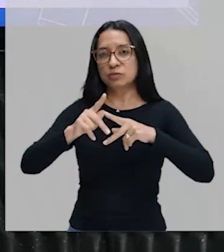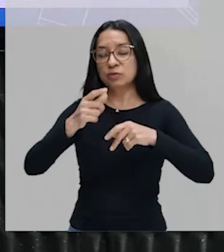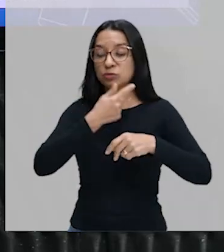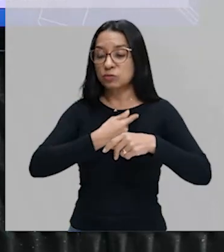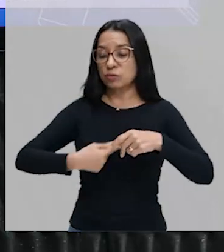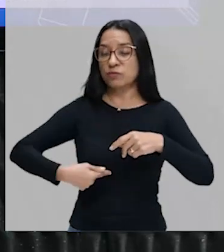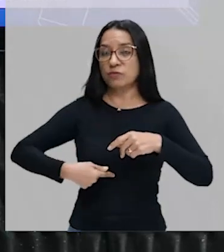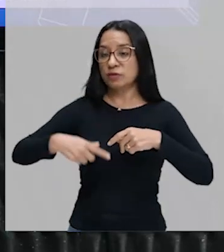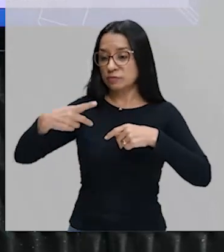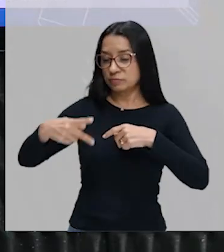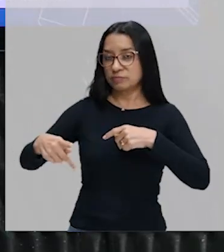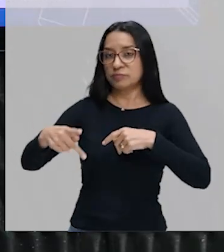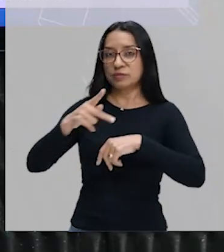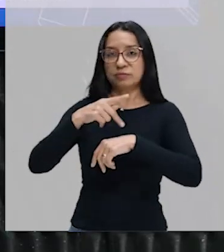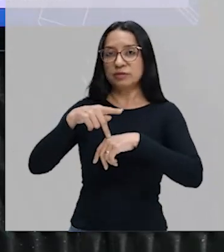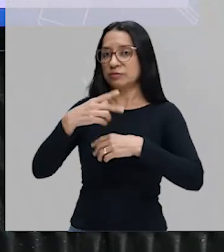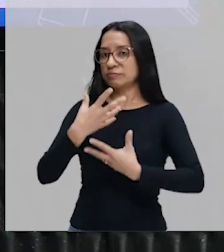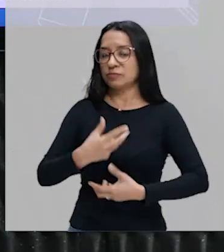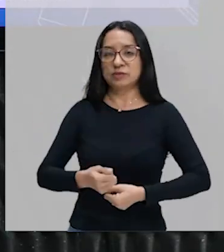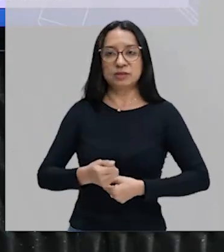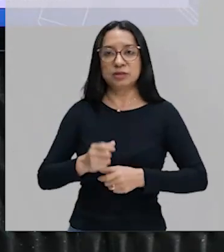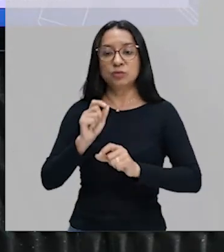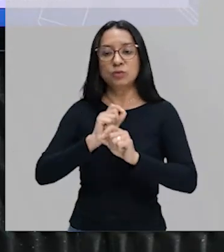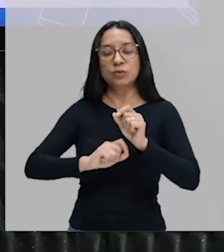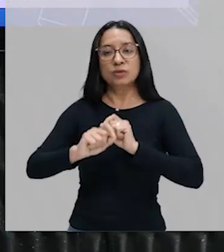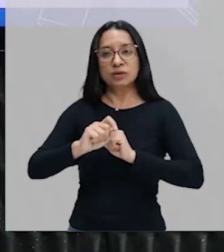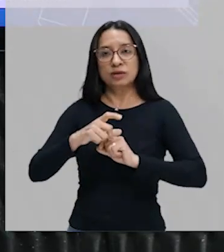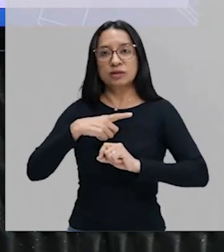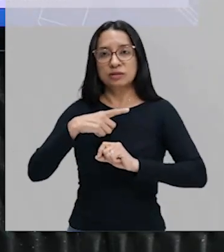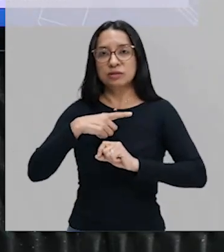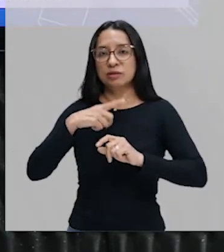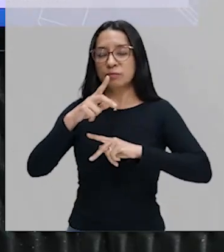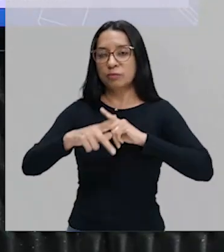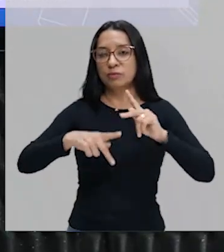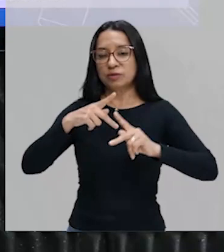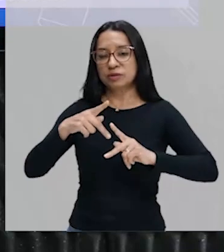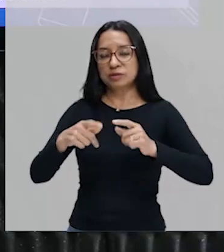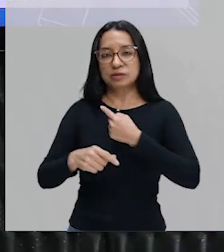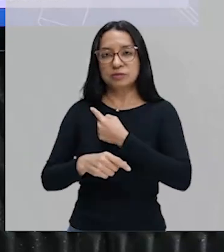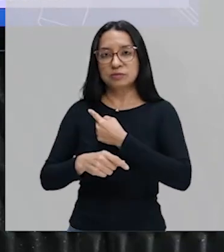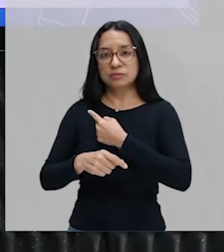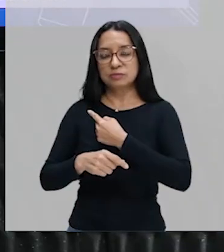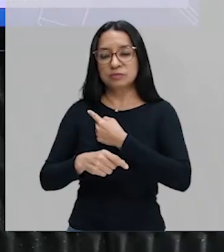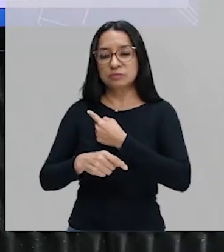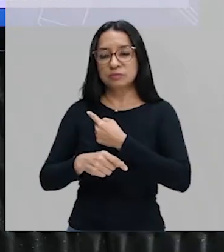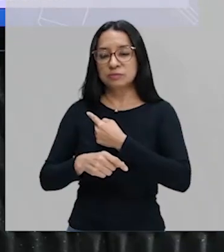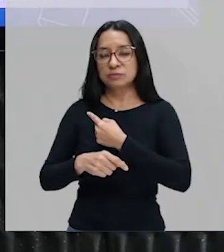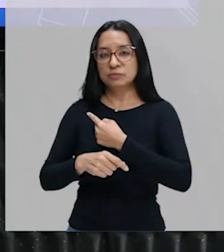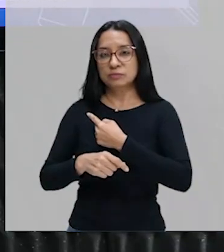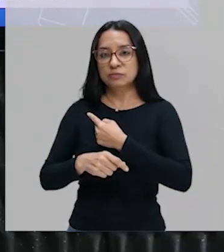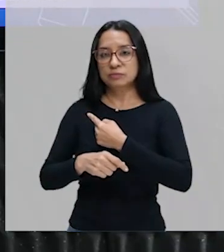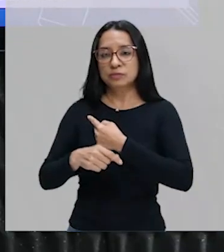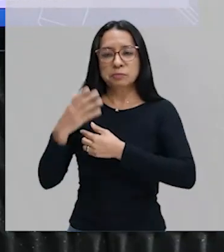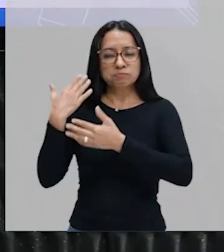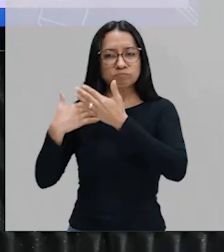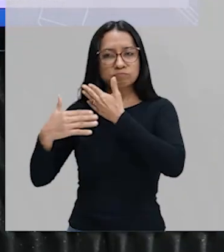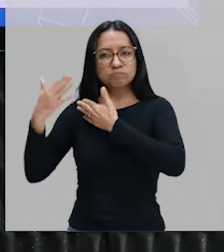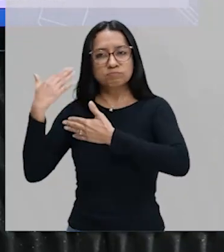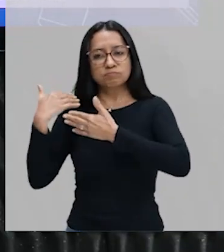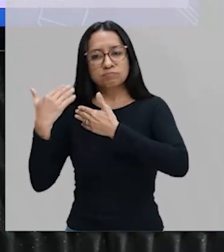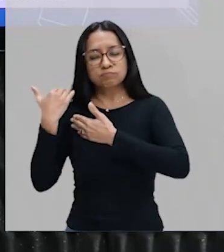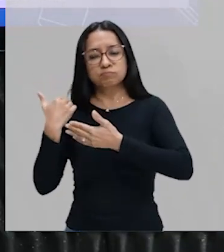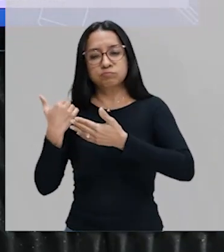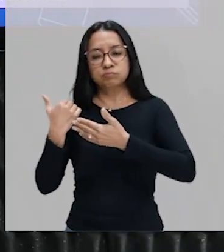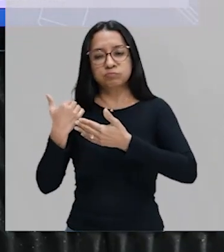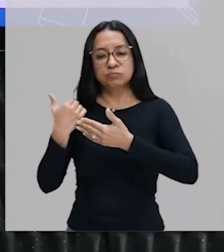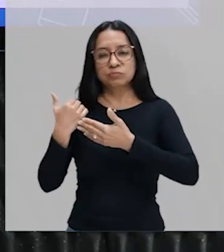desses países, não aceitam. E o resultado é que nós temos aí a população curda já sendo alvo já de algum tempo passado, tá certo? Por